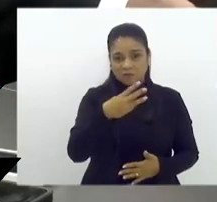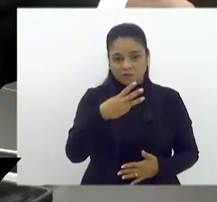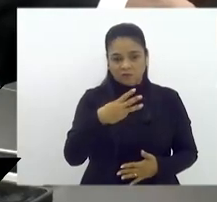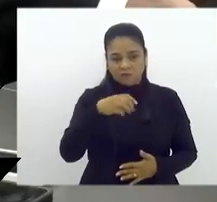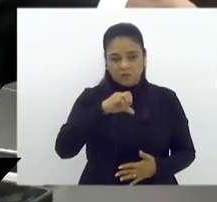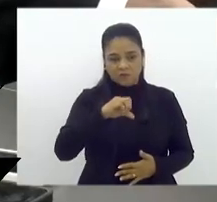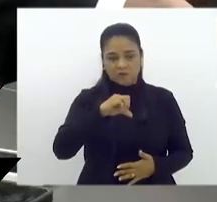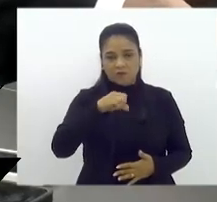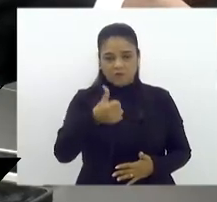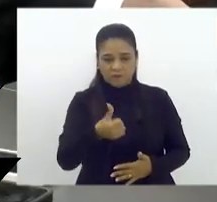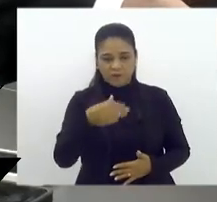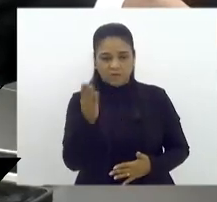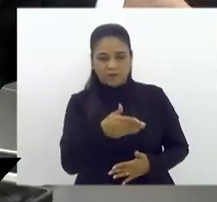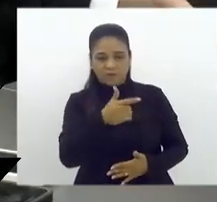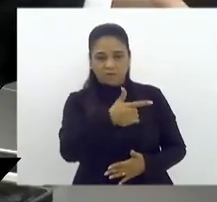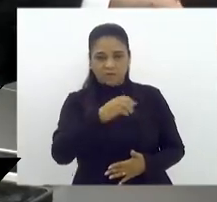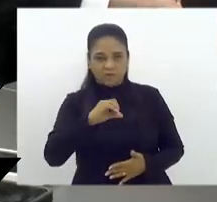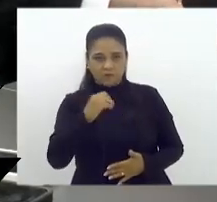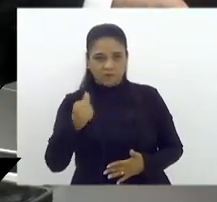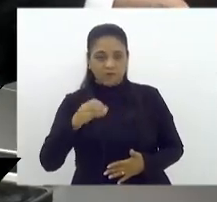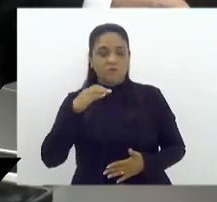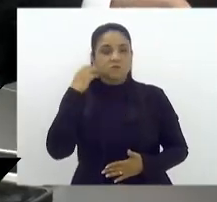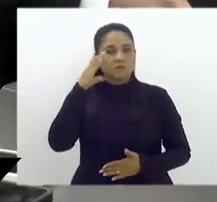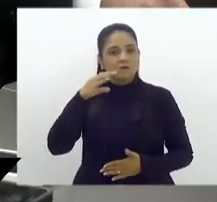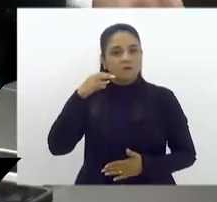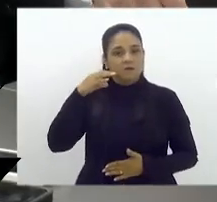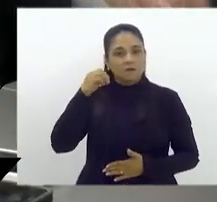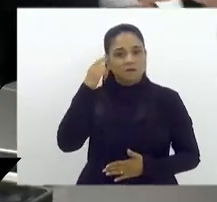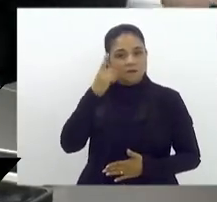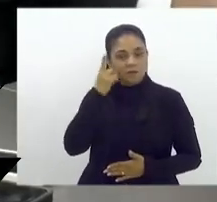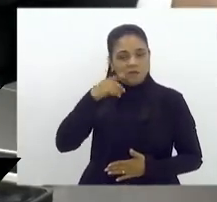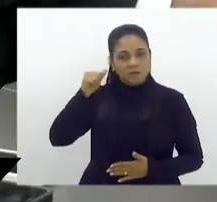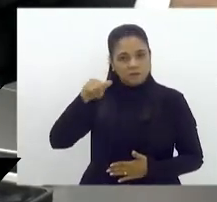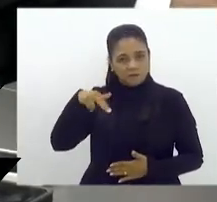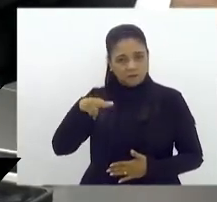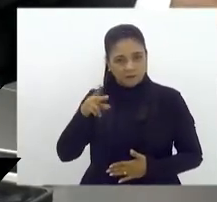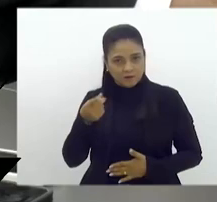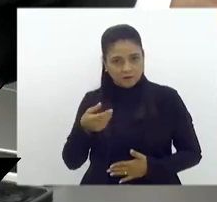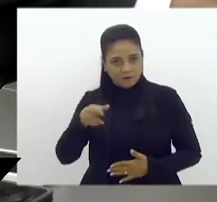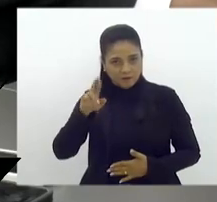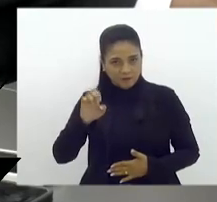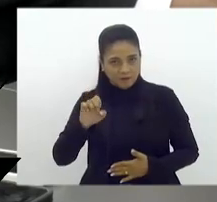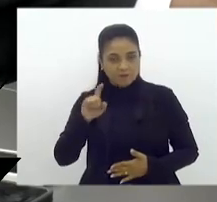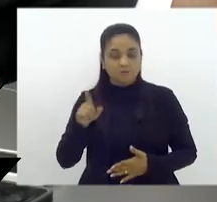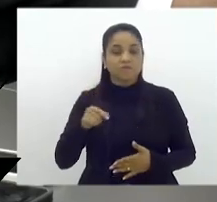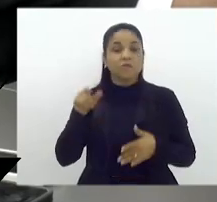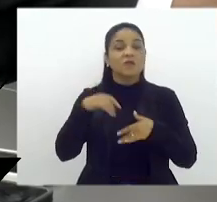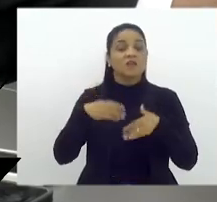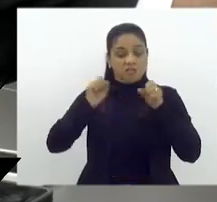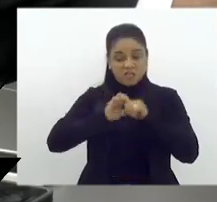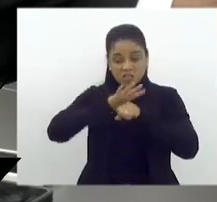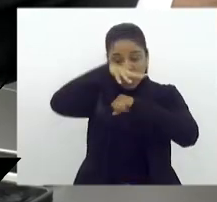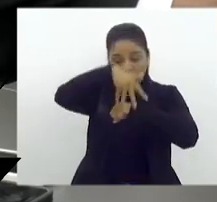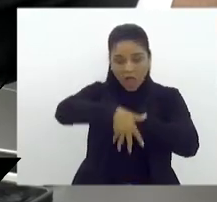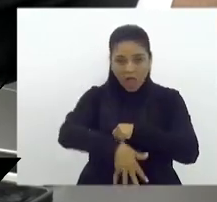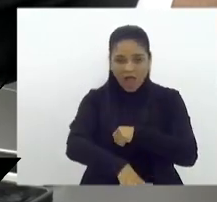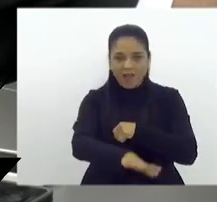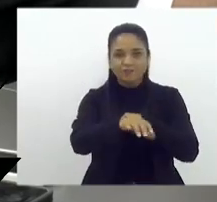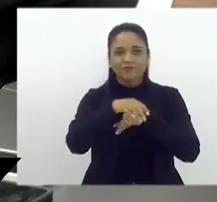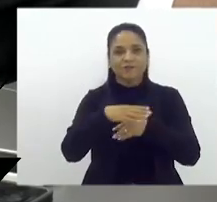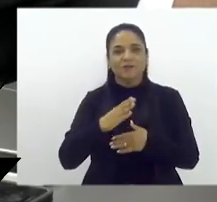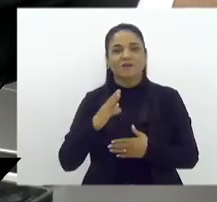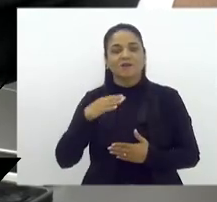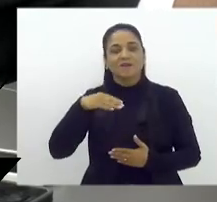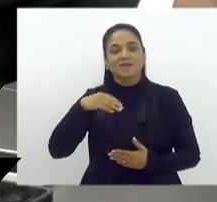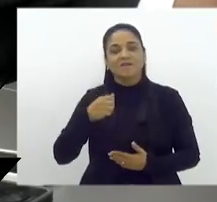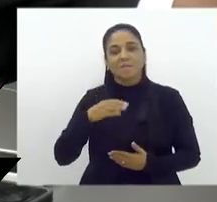Andrezinho Siciliano, que declara a cidade de Cachoeira de Macacu como a cidade das águas fluviais cristalinas do estado